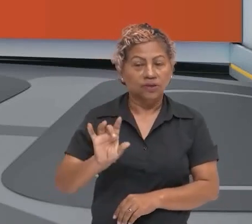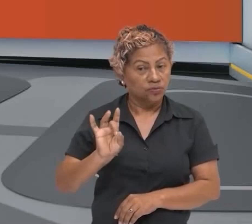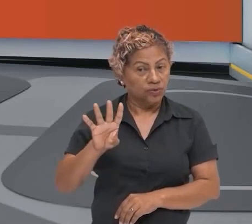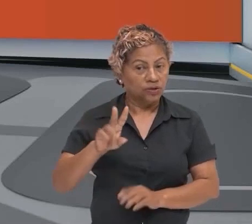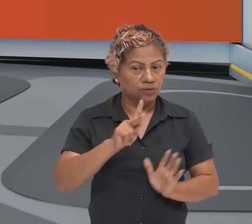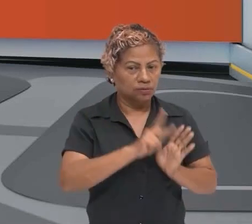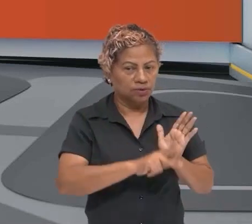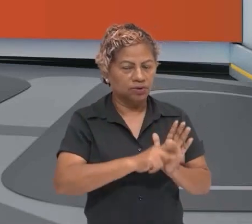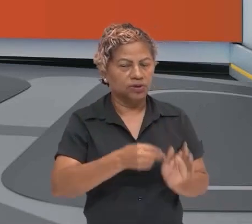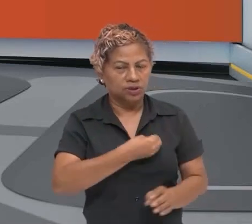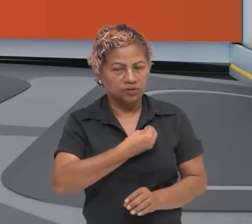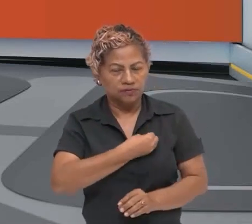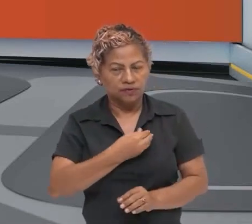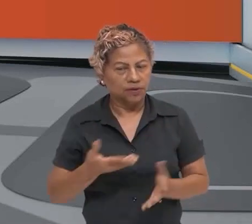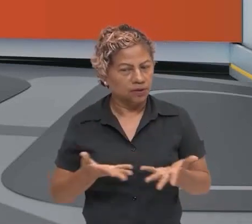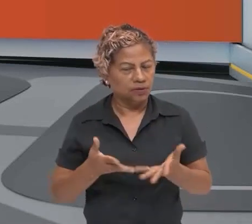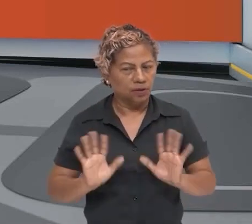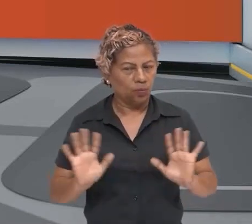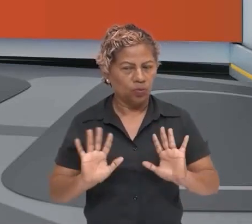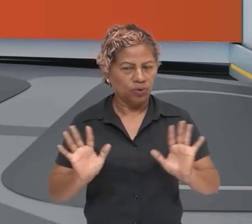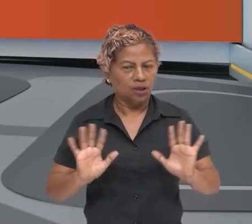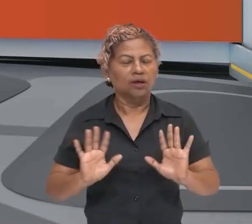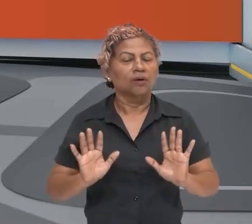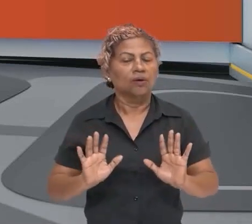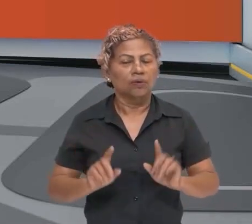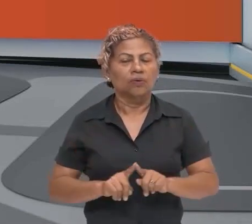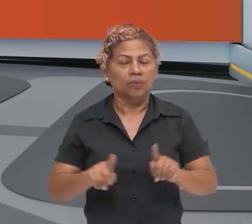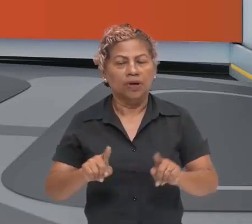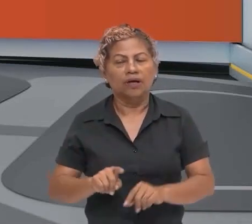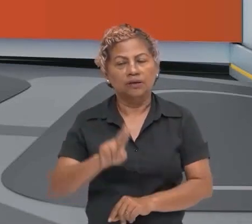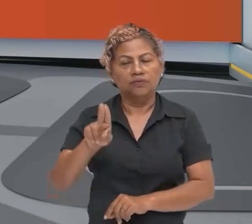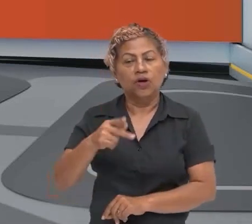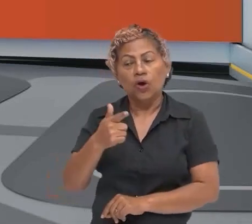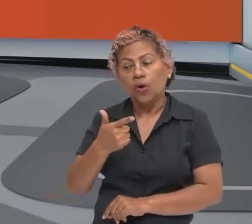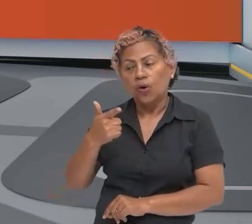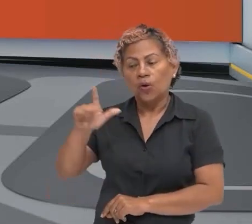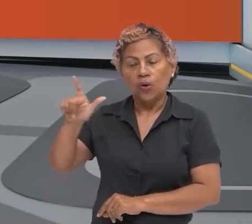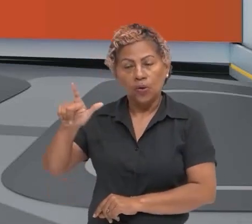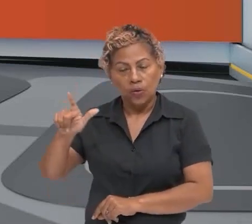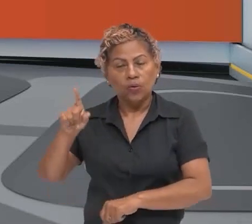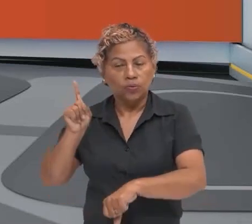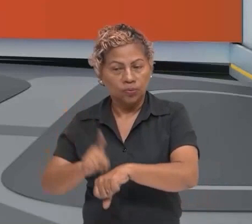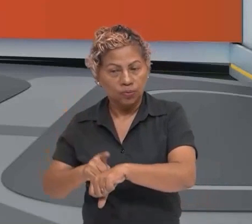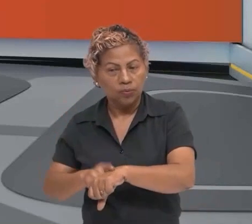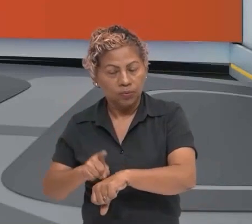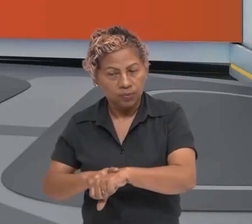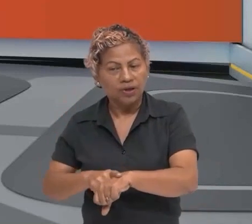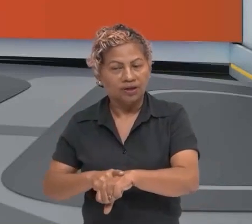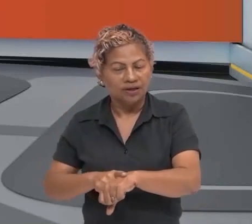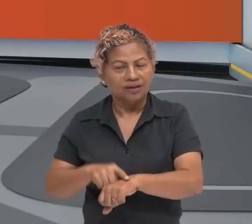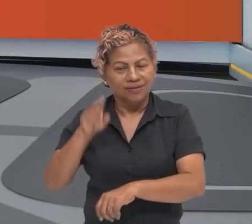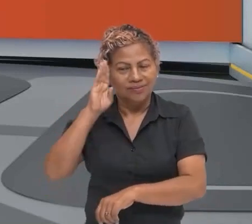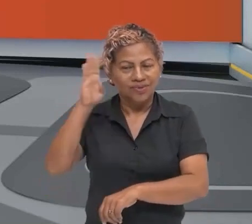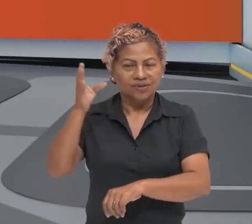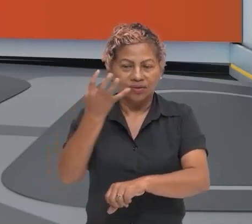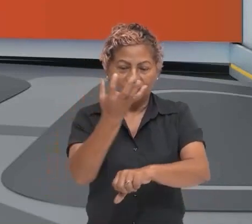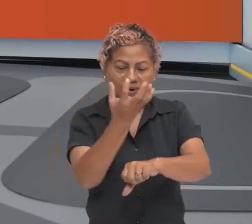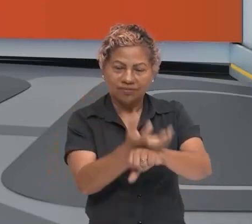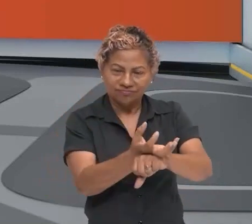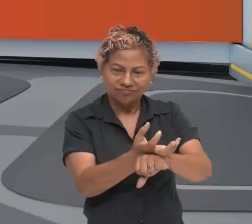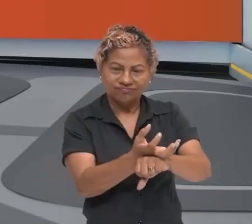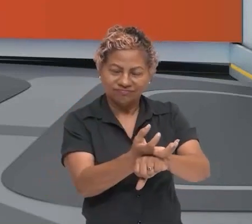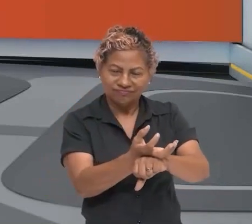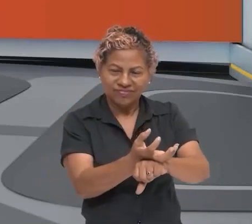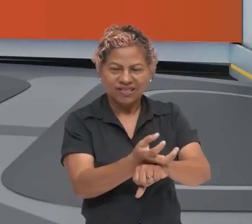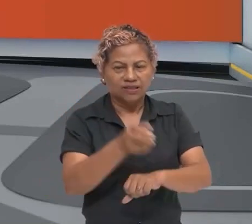O que nós estamos passando aqui não é somente para vocês utilizarem no projeto de vida, mas em todos os componentes,